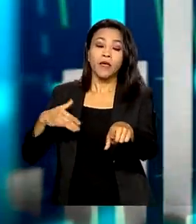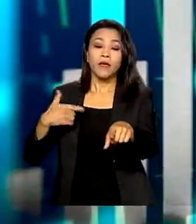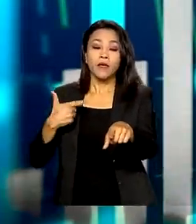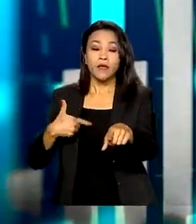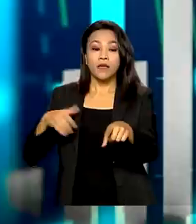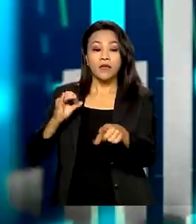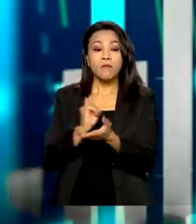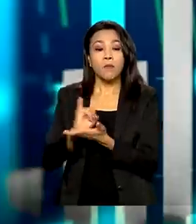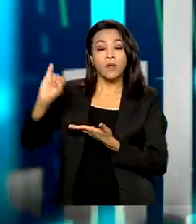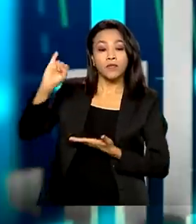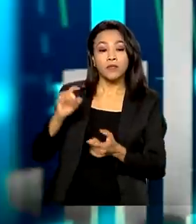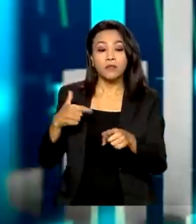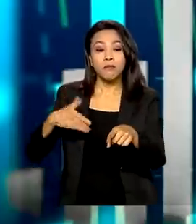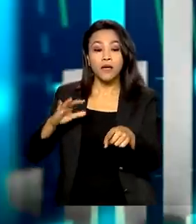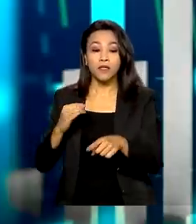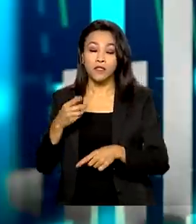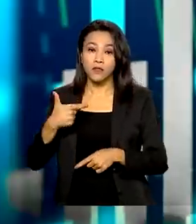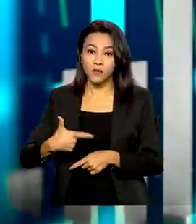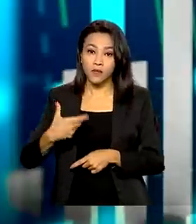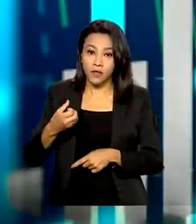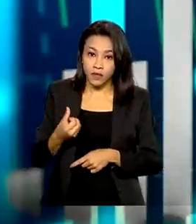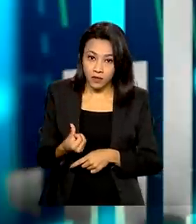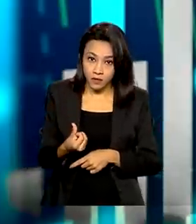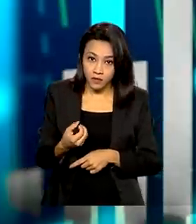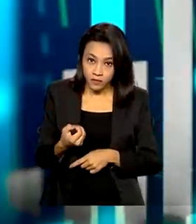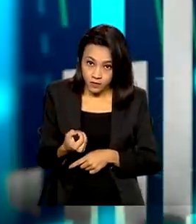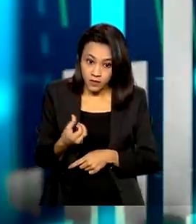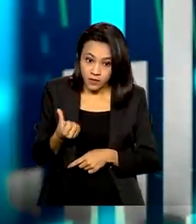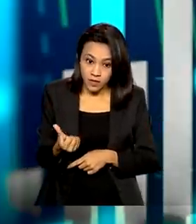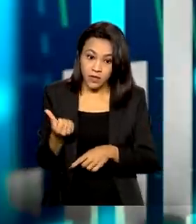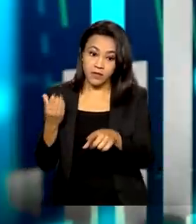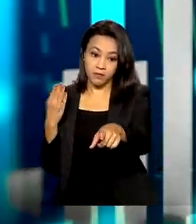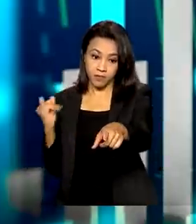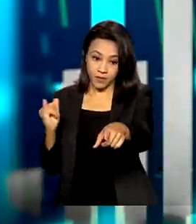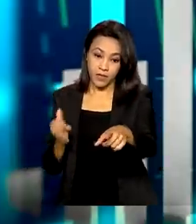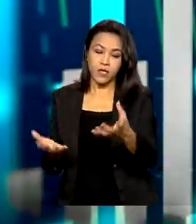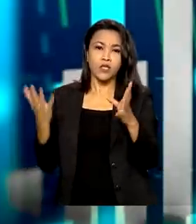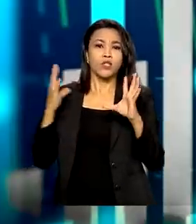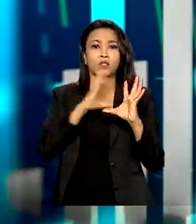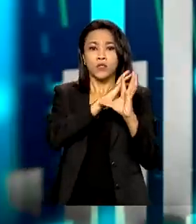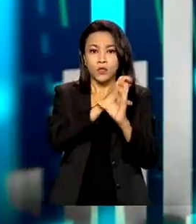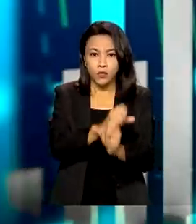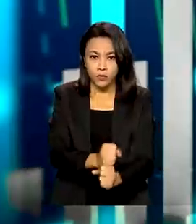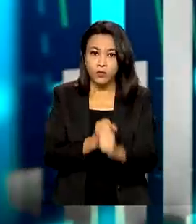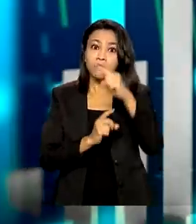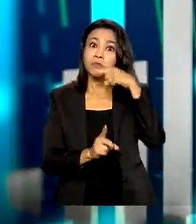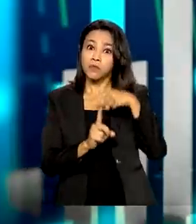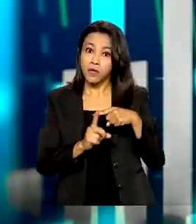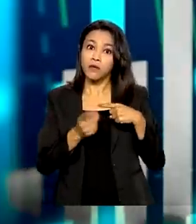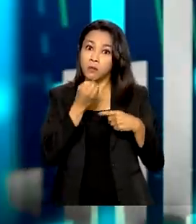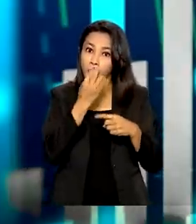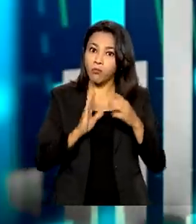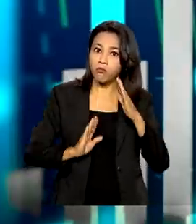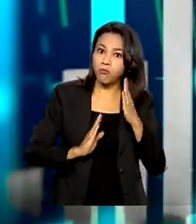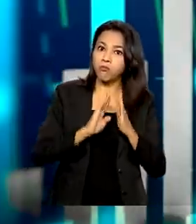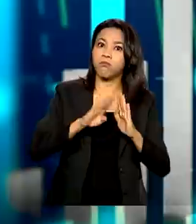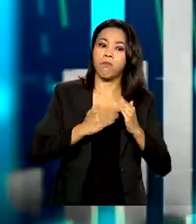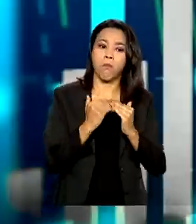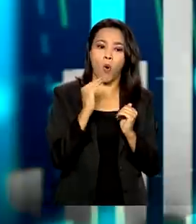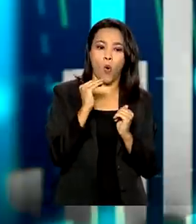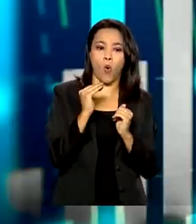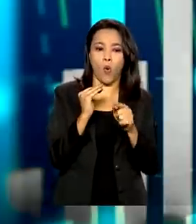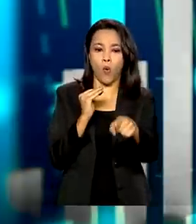de 200 bilhões de dólares, em torno de 206 bilhões. Resultado, tivemos até o momento um saldo superávit, se eles desejarem, de